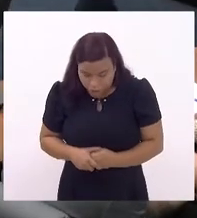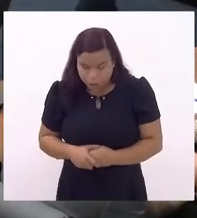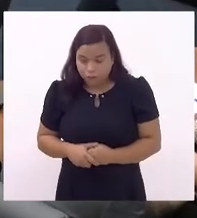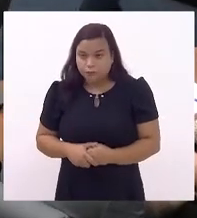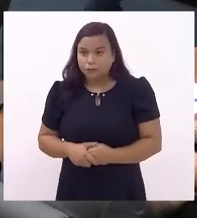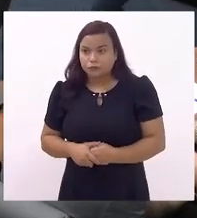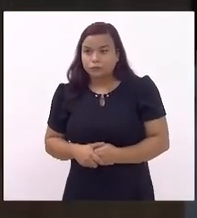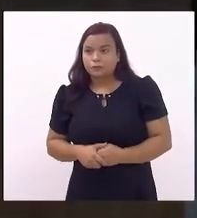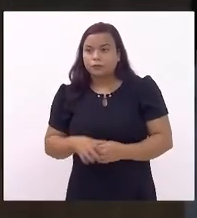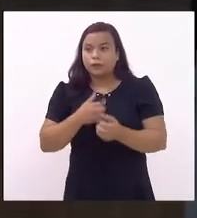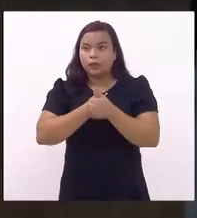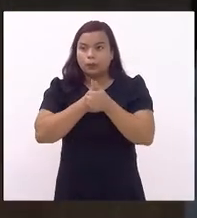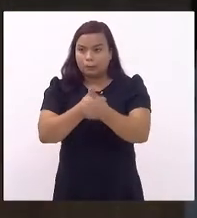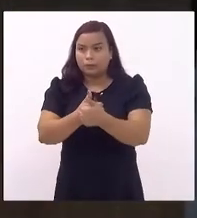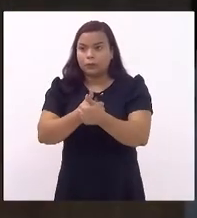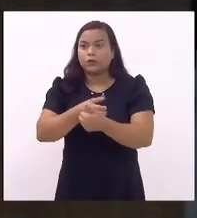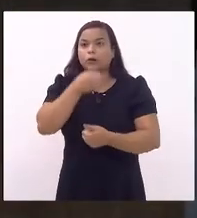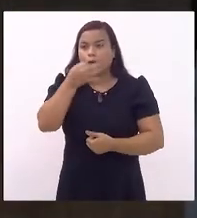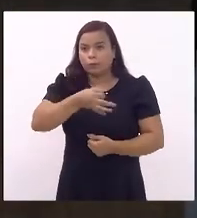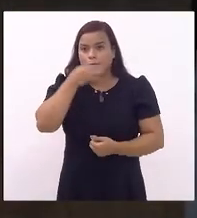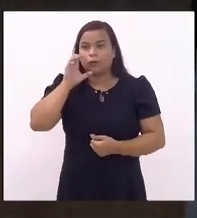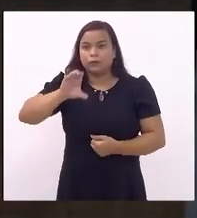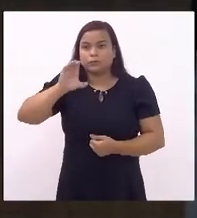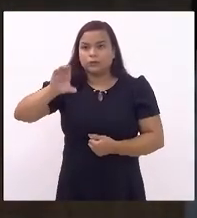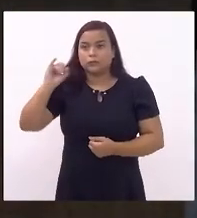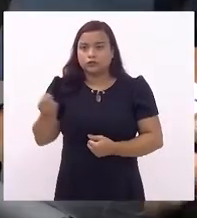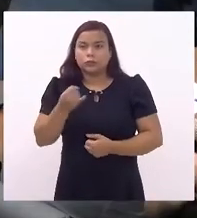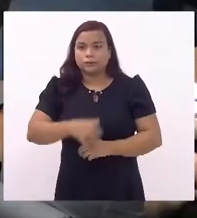Acompanhe o parecer da CCJ, presidente.